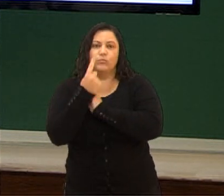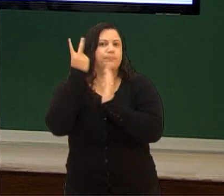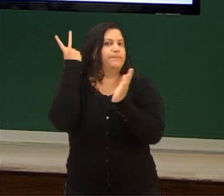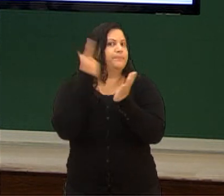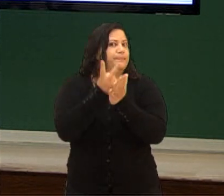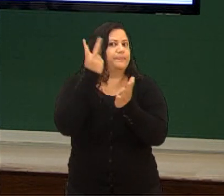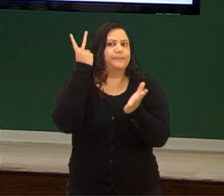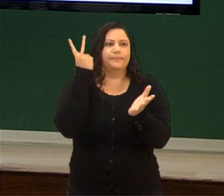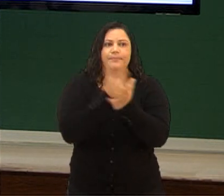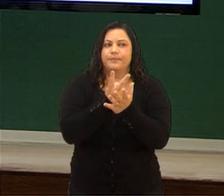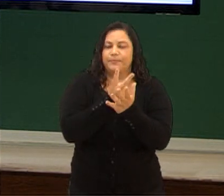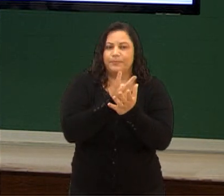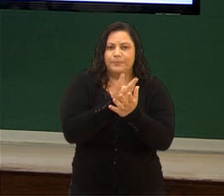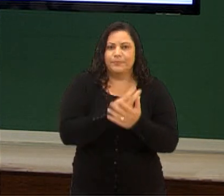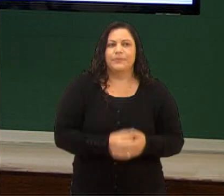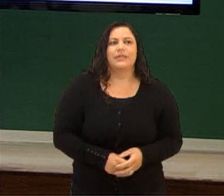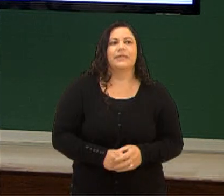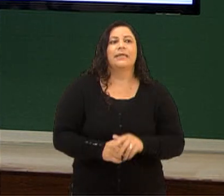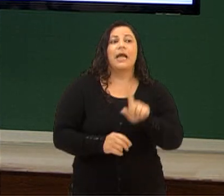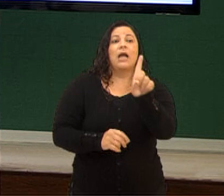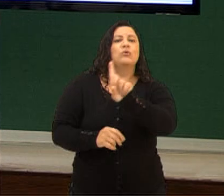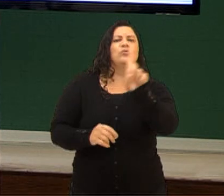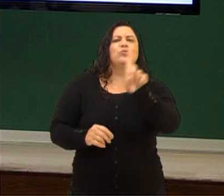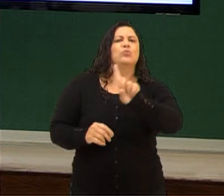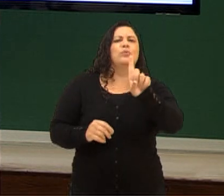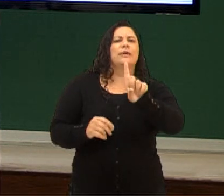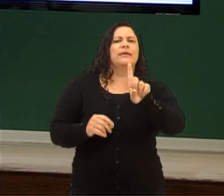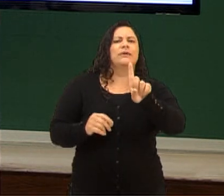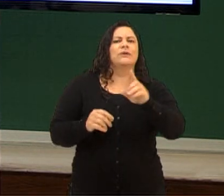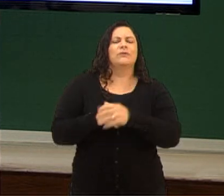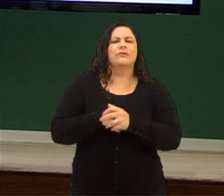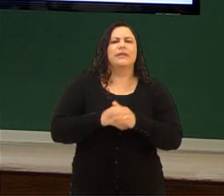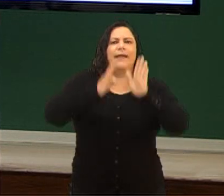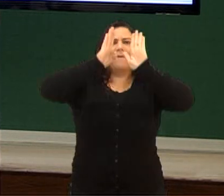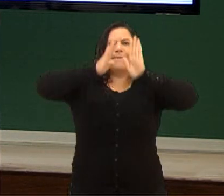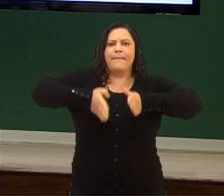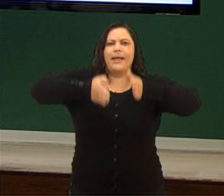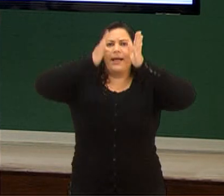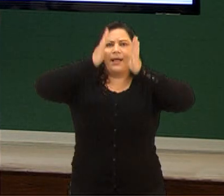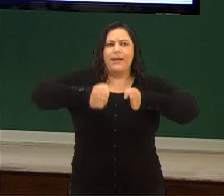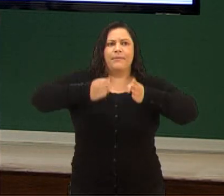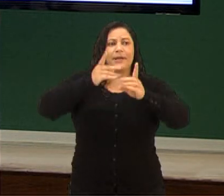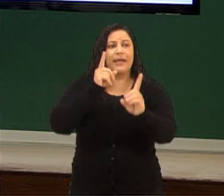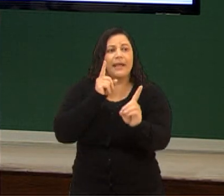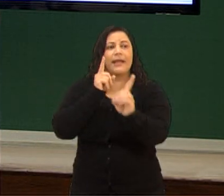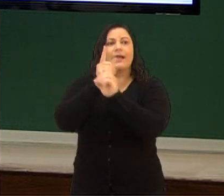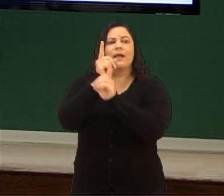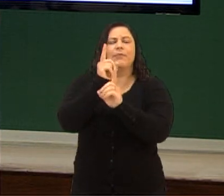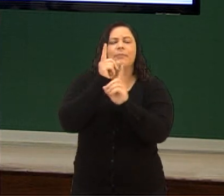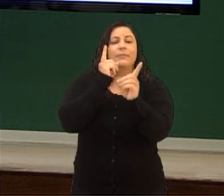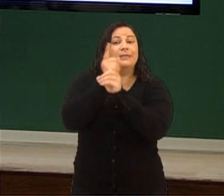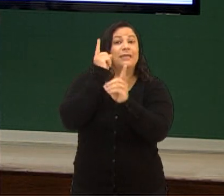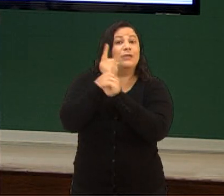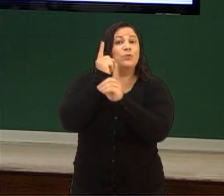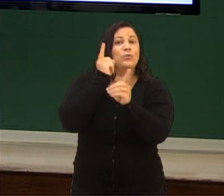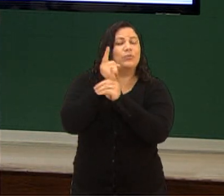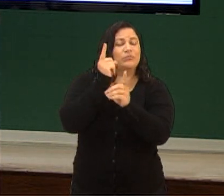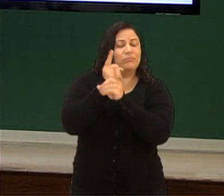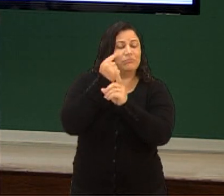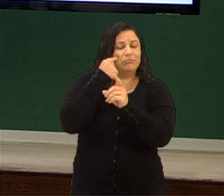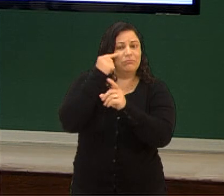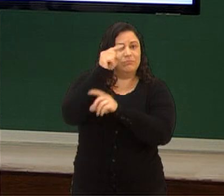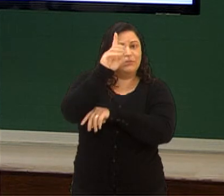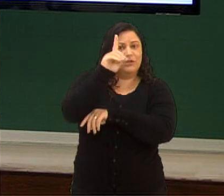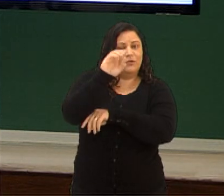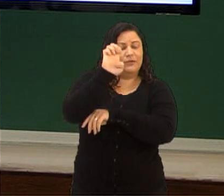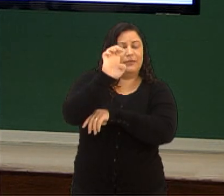esse sinal não é sinal de módulo, é sinal para encontrar o determinante, tá certo? Importante essa diferença aí, para